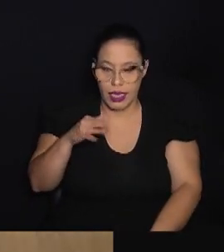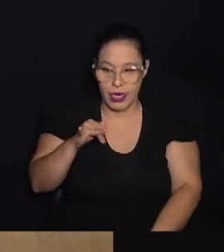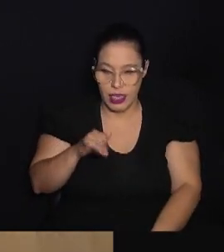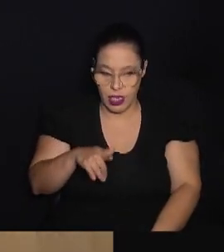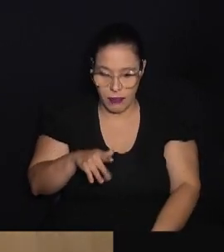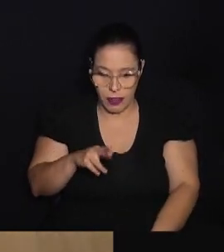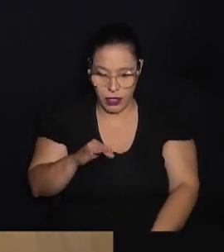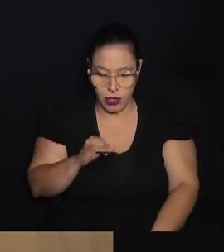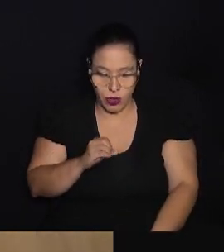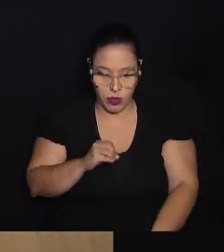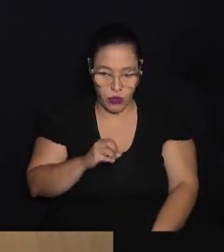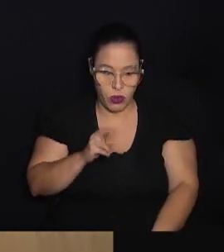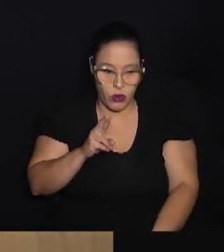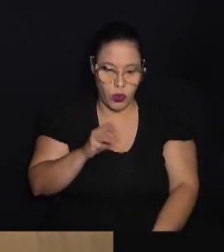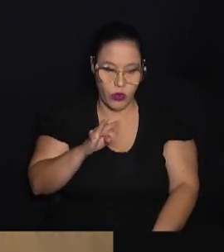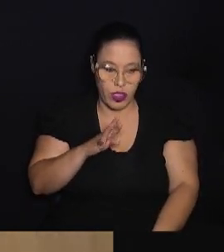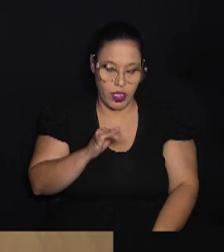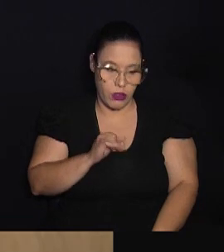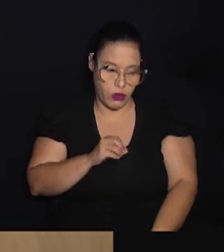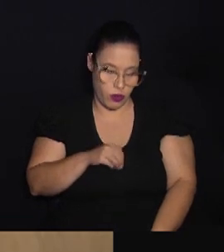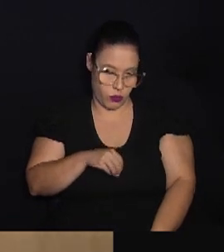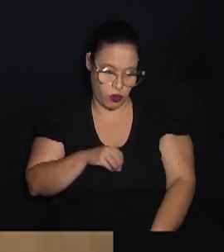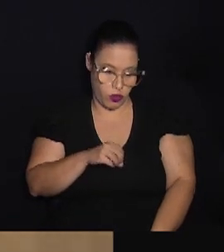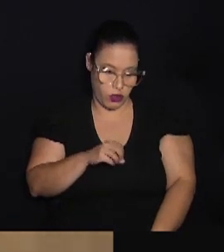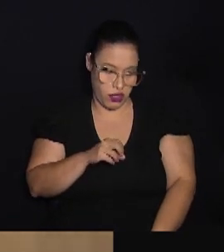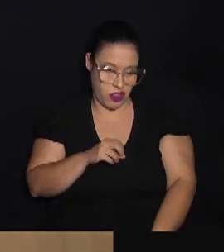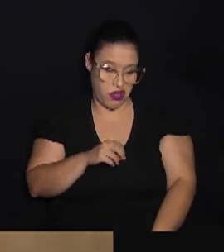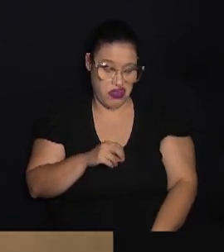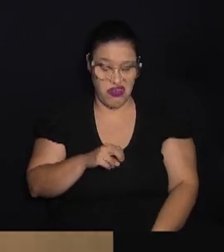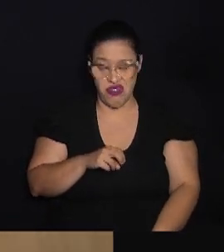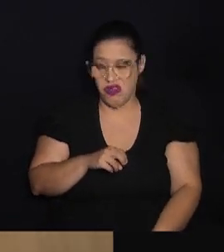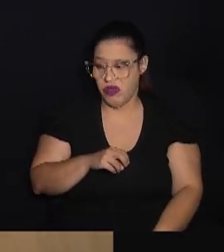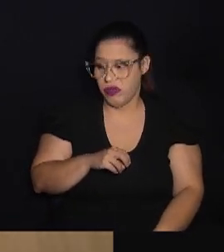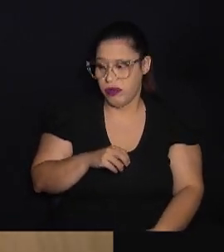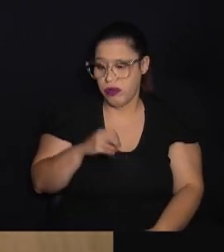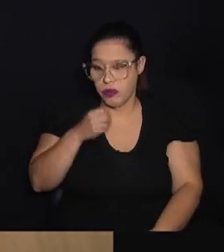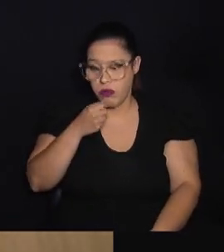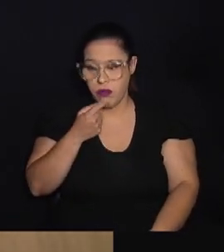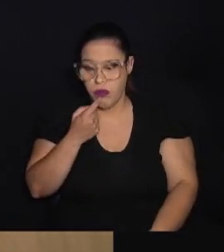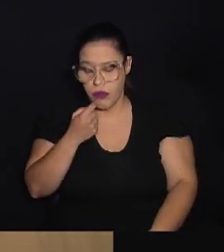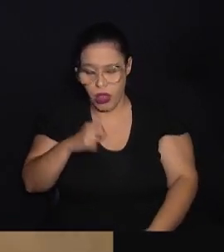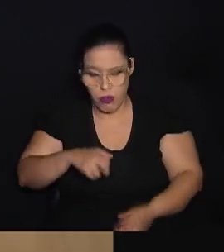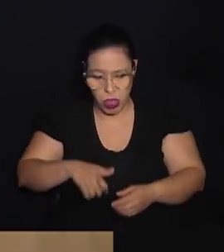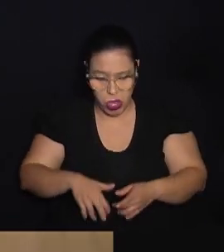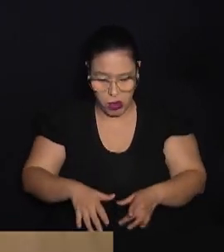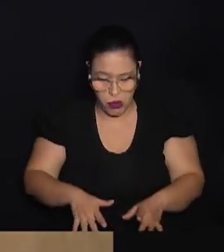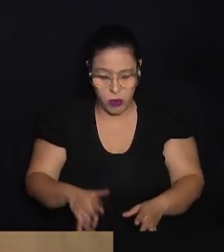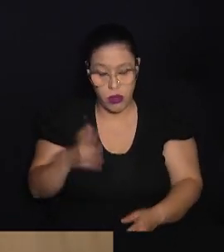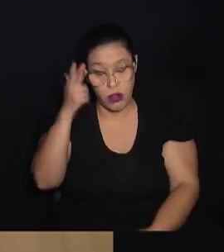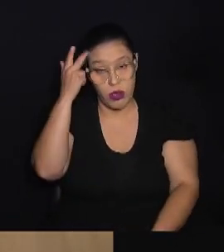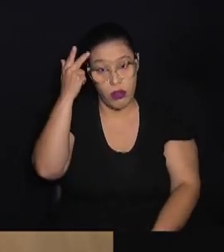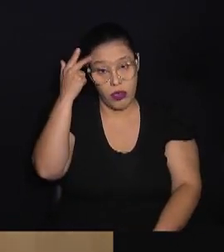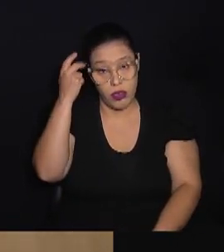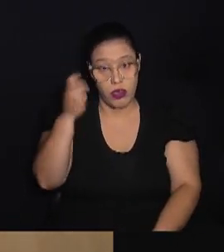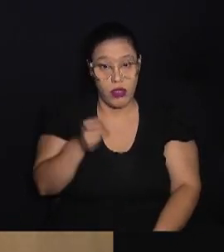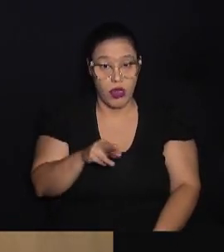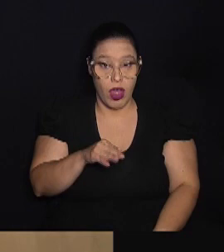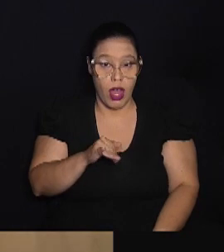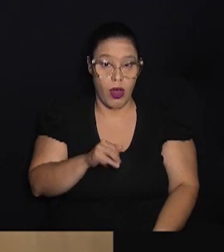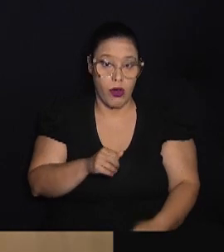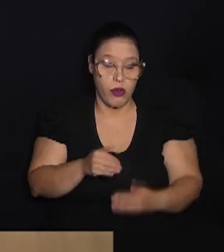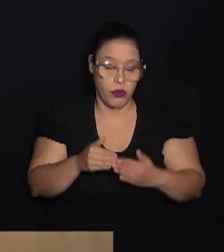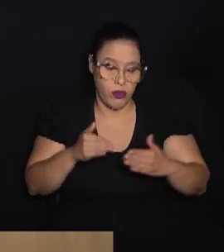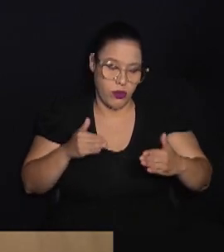anormal de uma paciente pré-menopausada. Além dela sangrar normalmente durante a menstruação, ela pode apresentar sangramentos